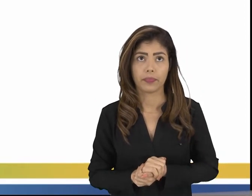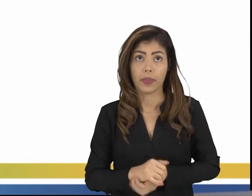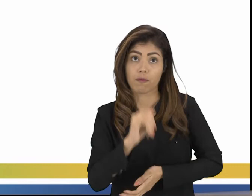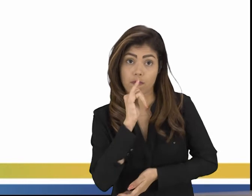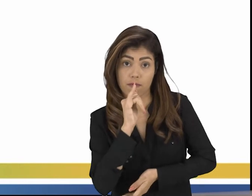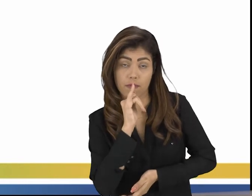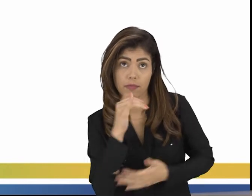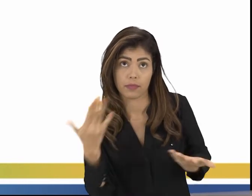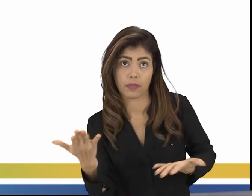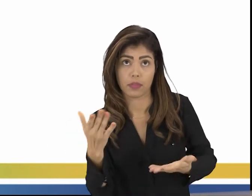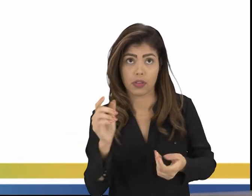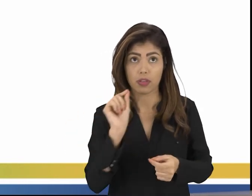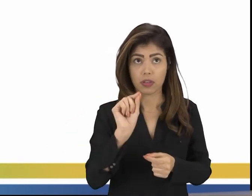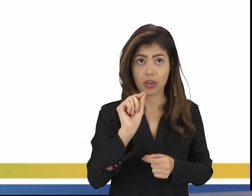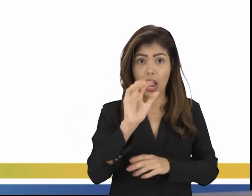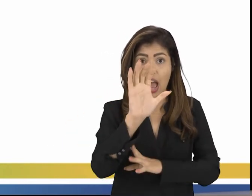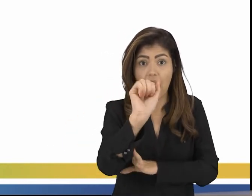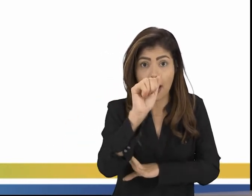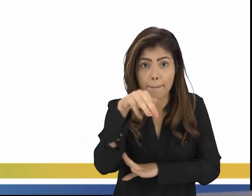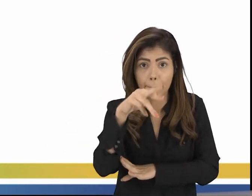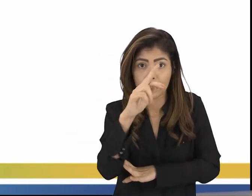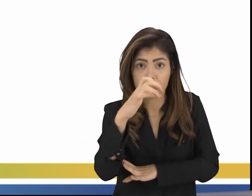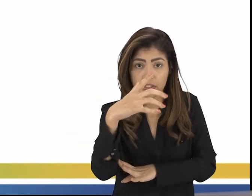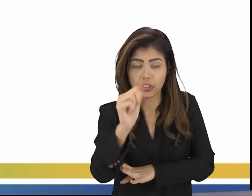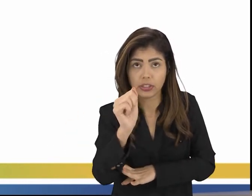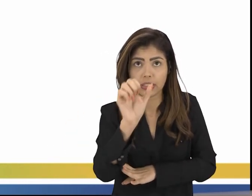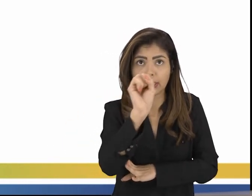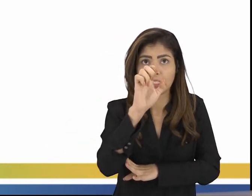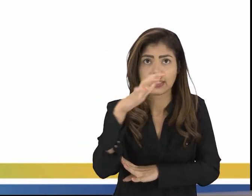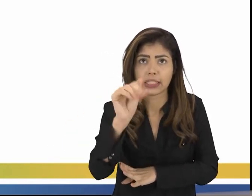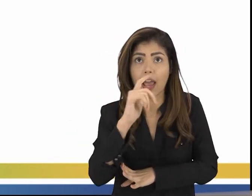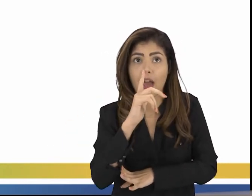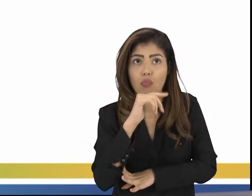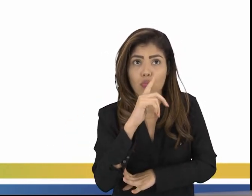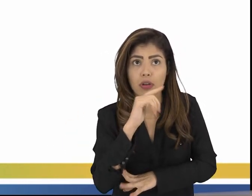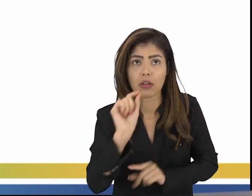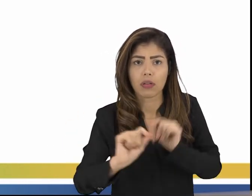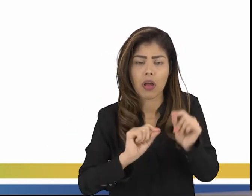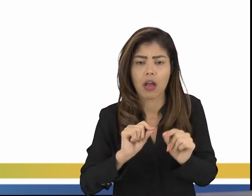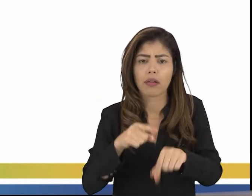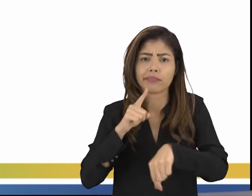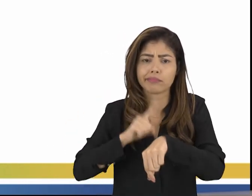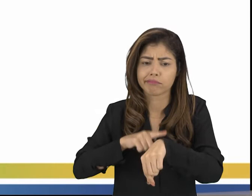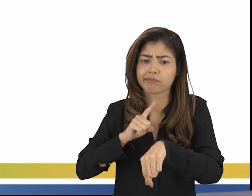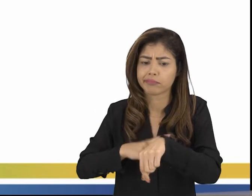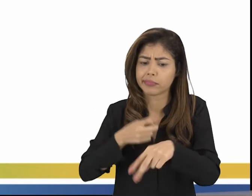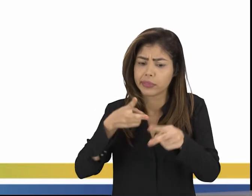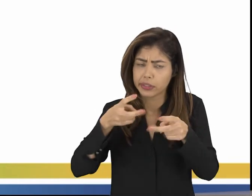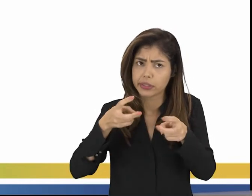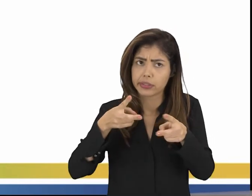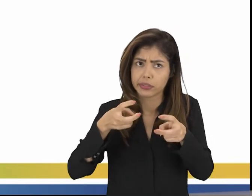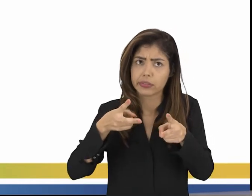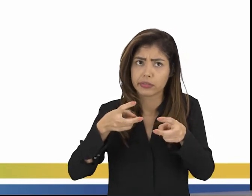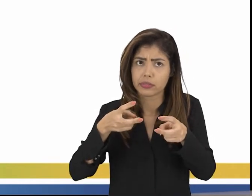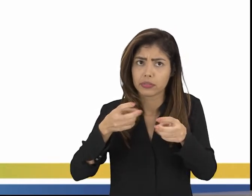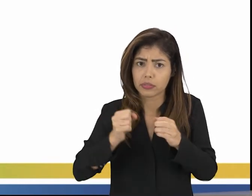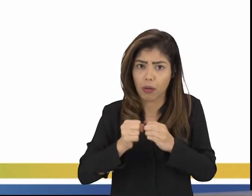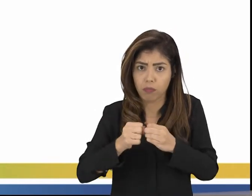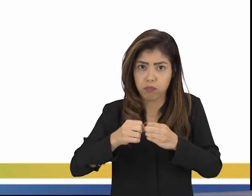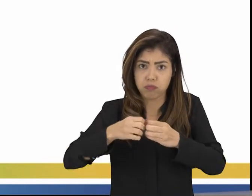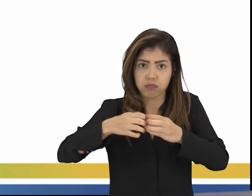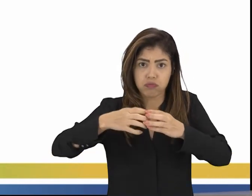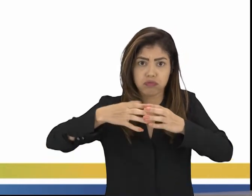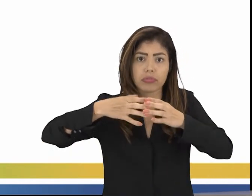Por exemplo, se colocarmos ameixas secas em água, com o tempo notaremos que as ameixas